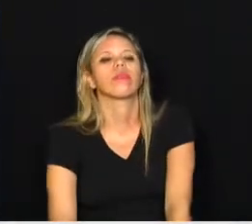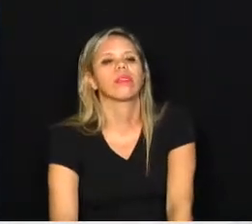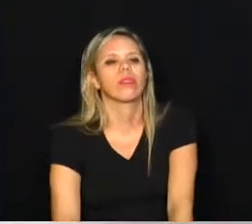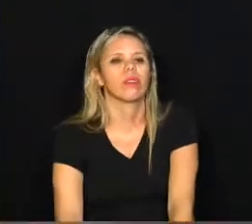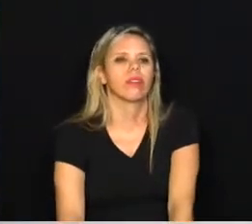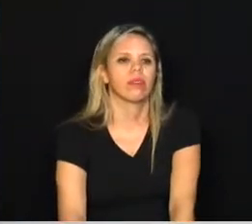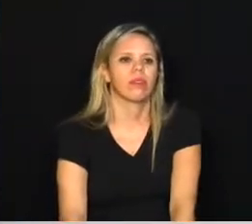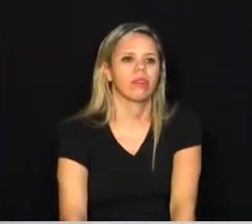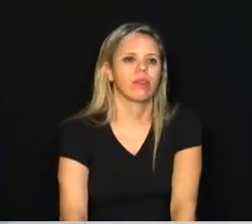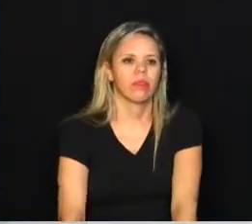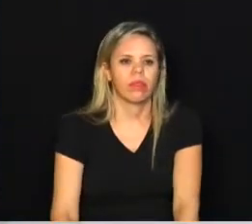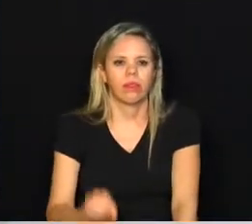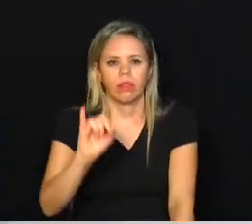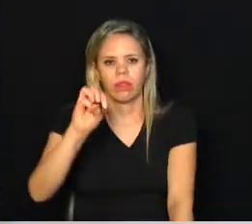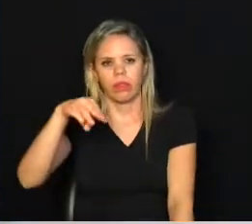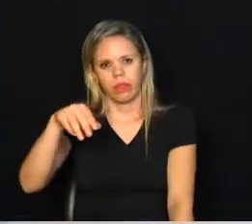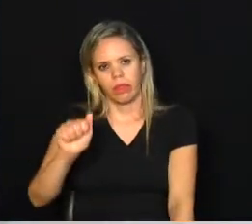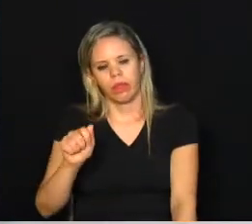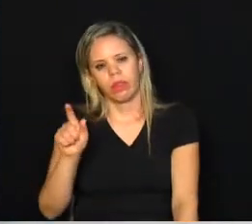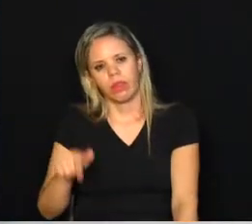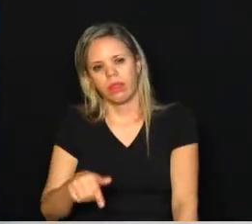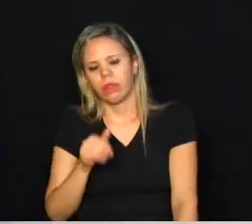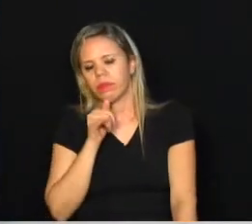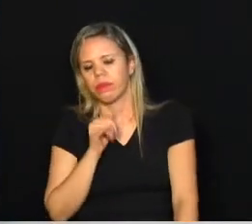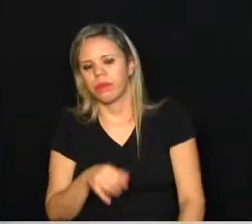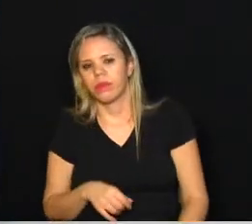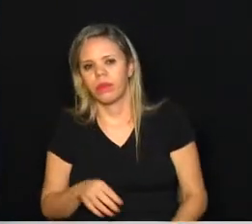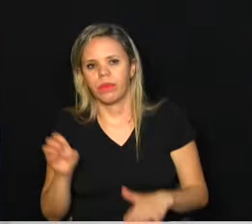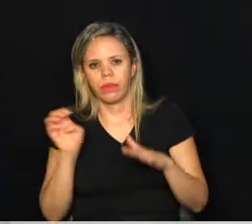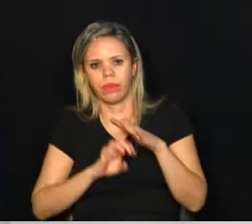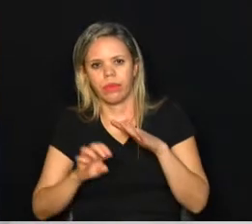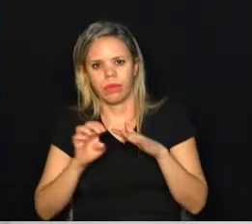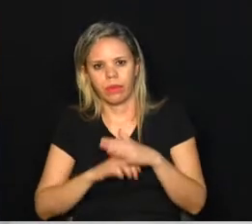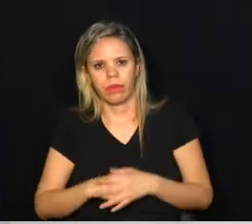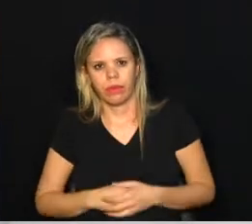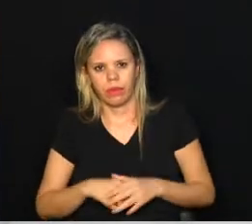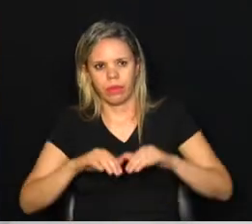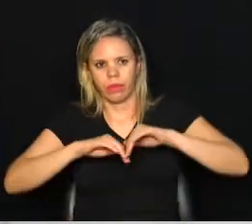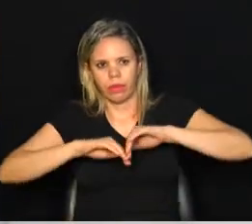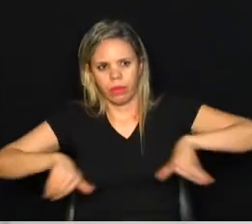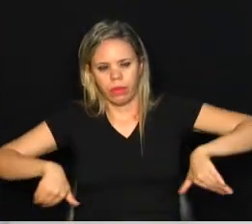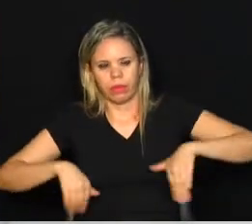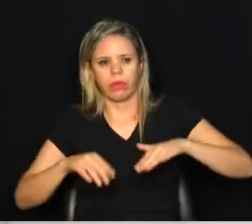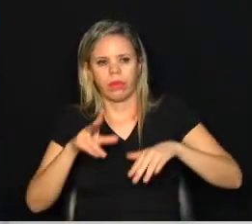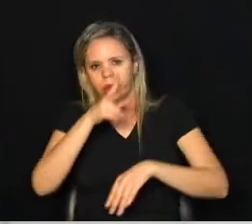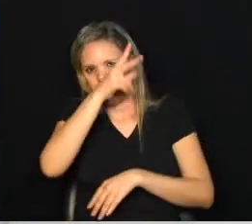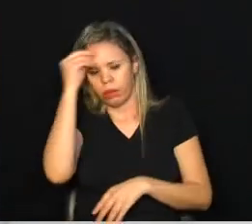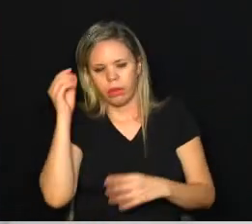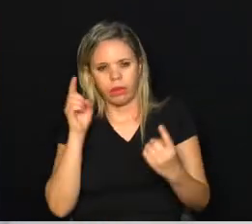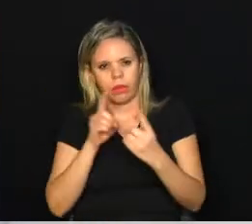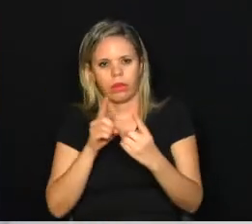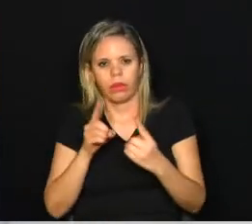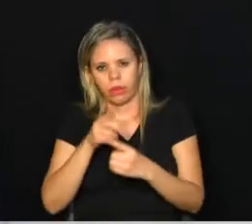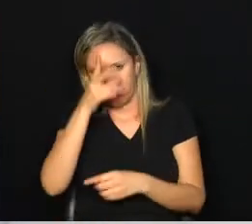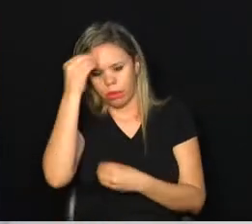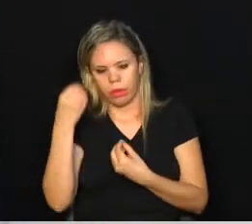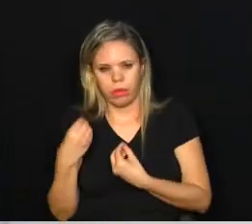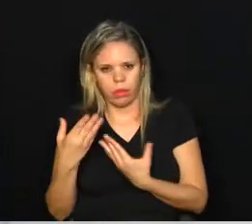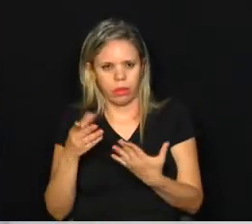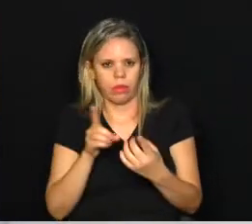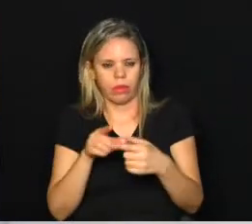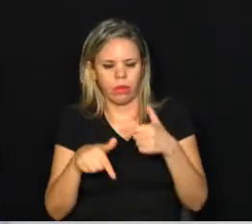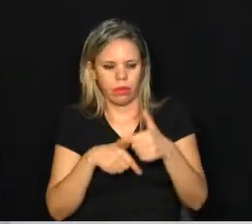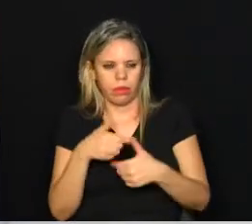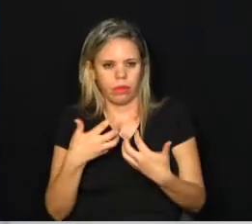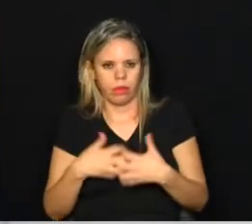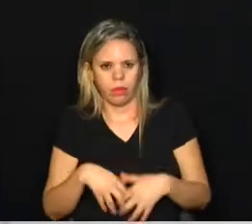Vereador, a IMA é uma empresa separada da prefeitura, presta serviço para a prefeitura,